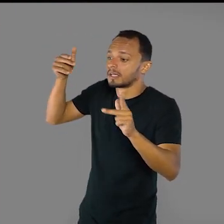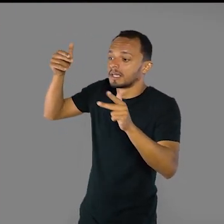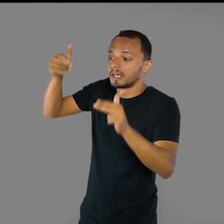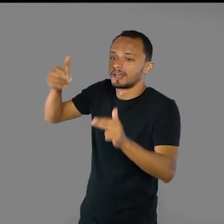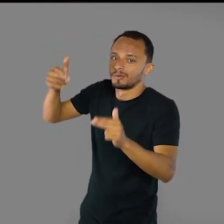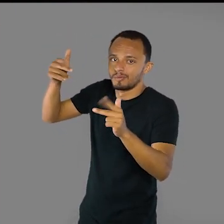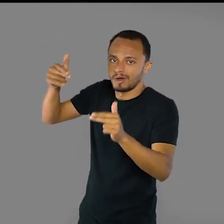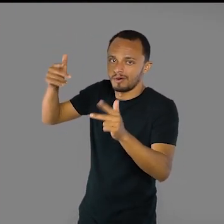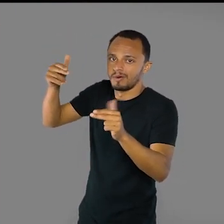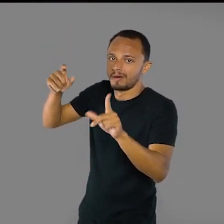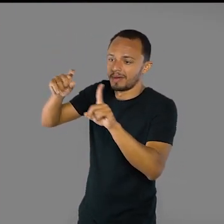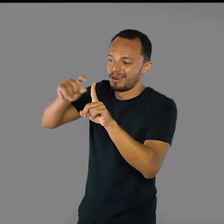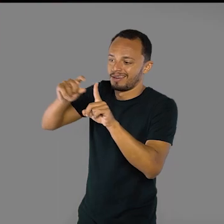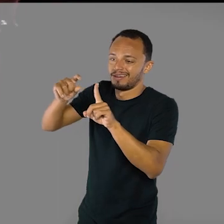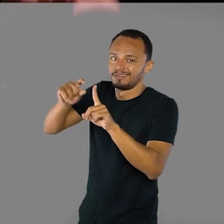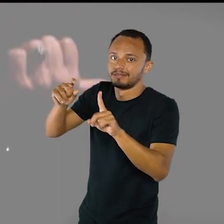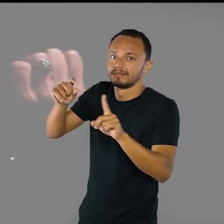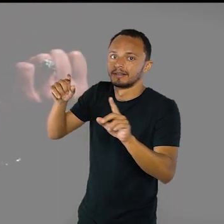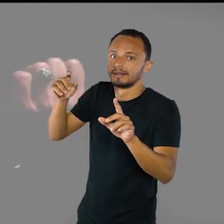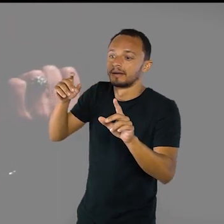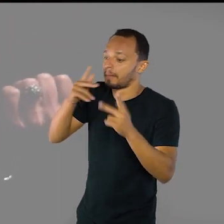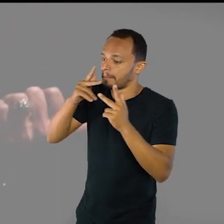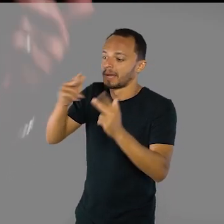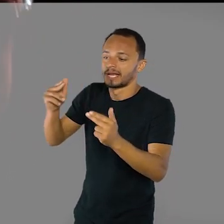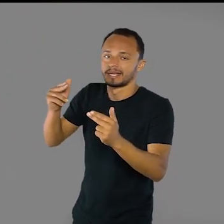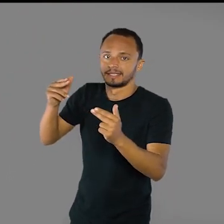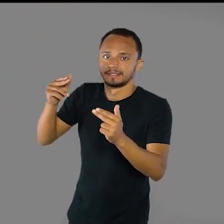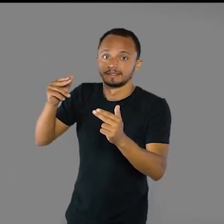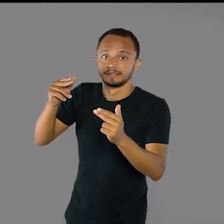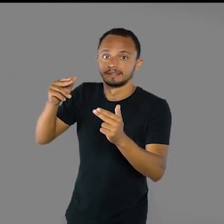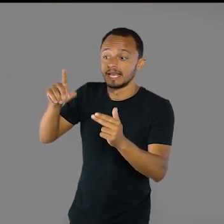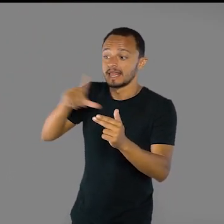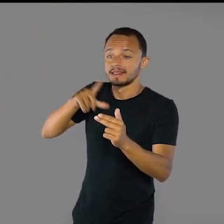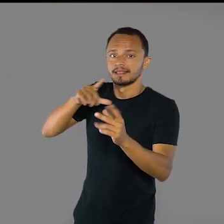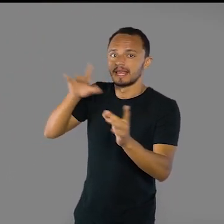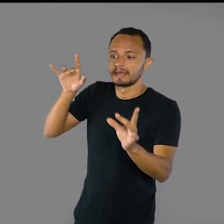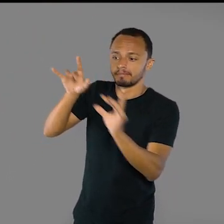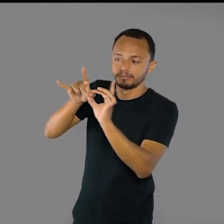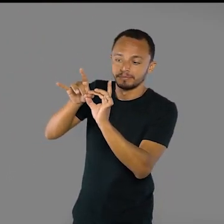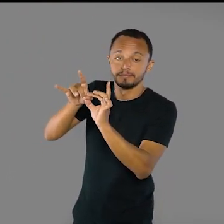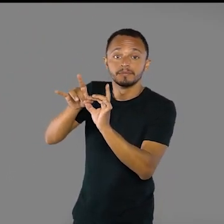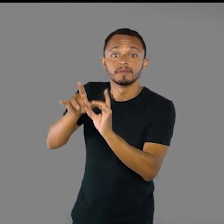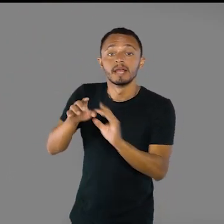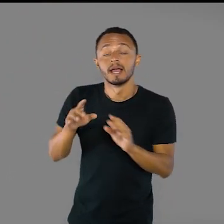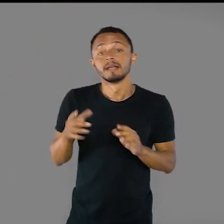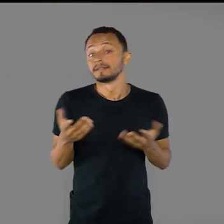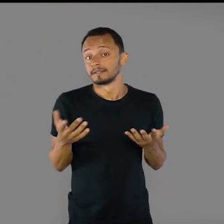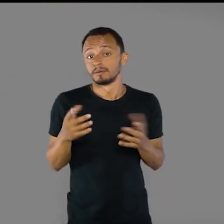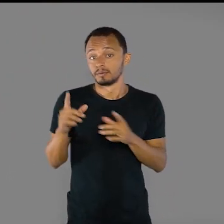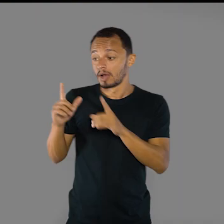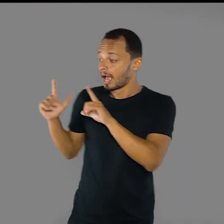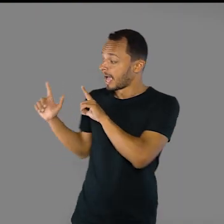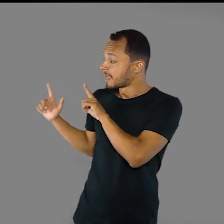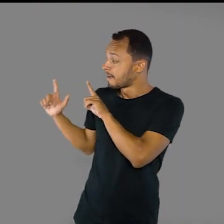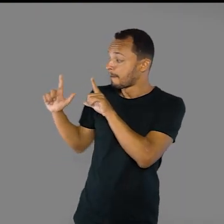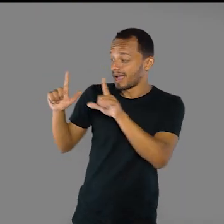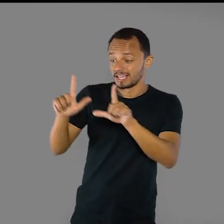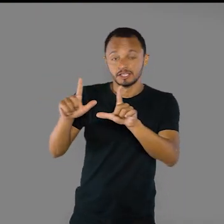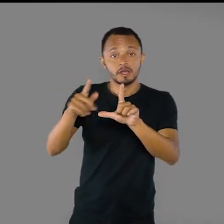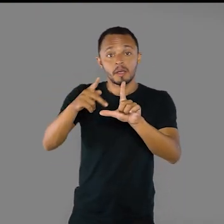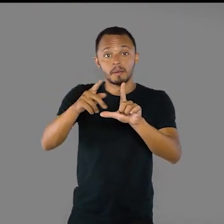aqui, por exemplo, é que a tela do Pedro Américo virou uma realidade. Né? Por exemplo, no filme